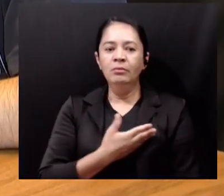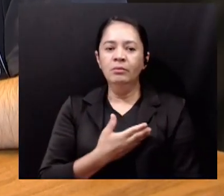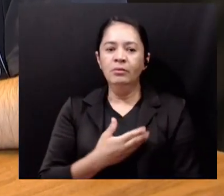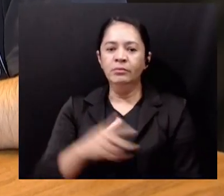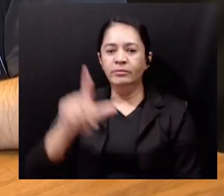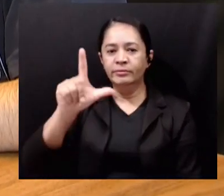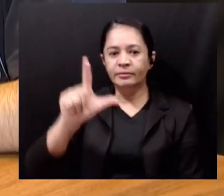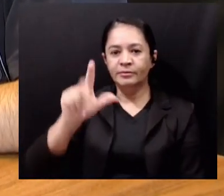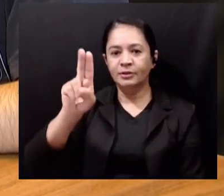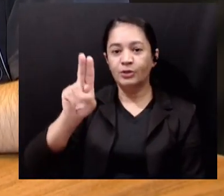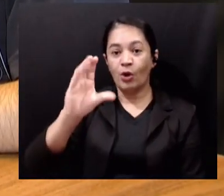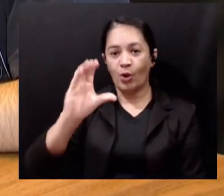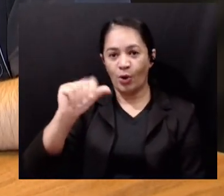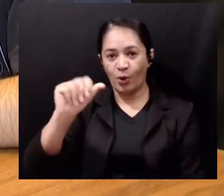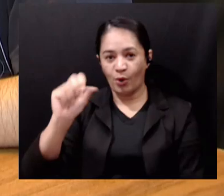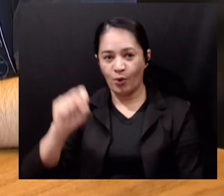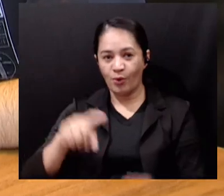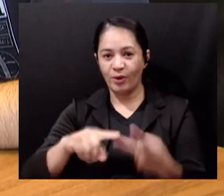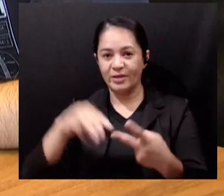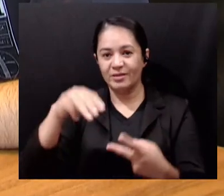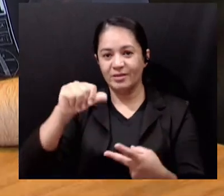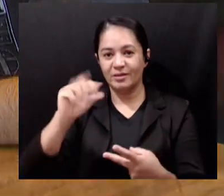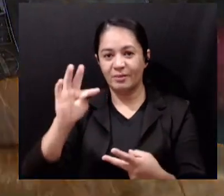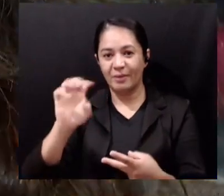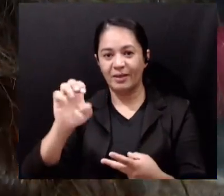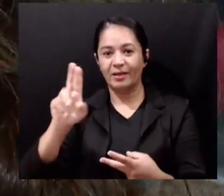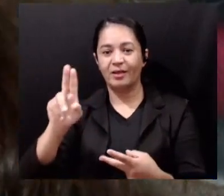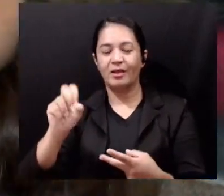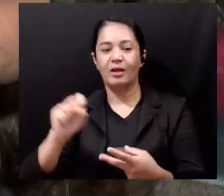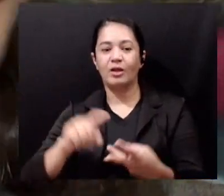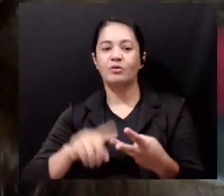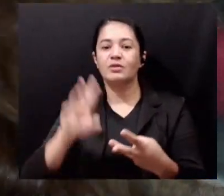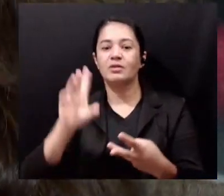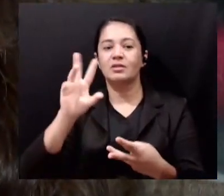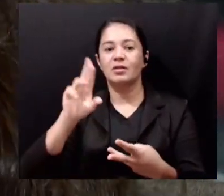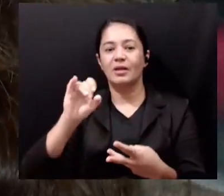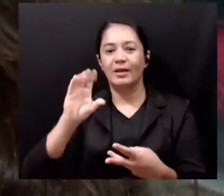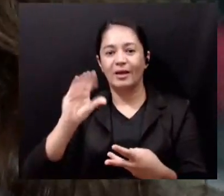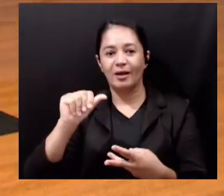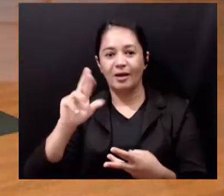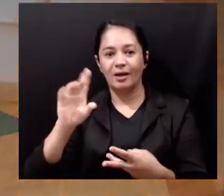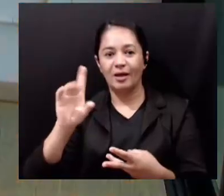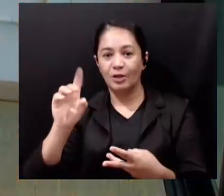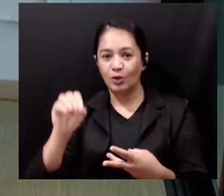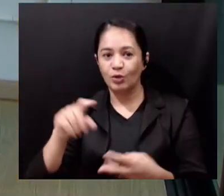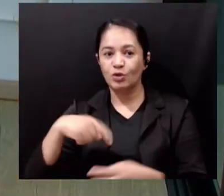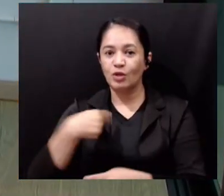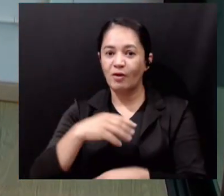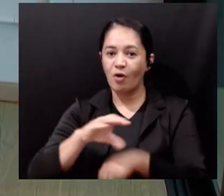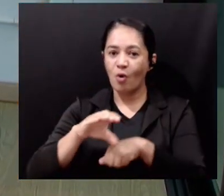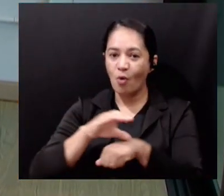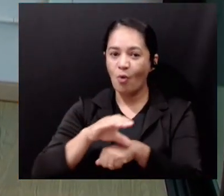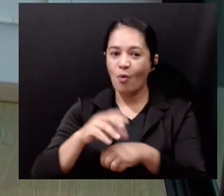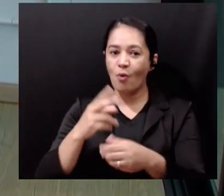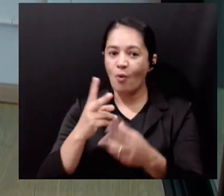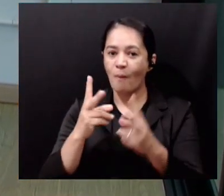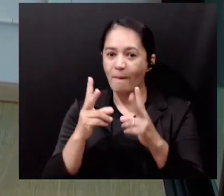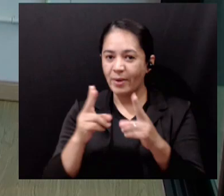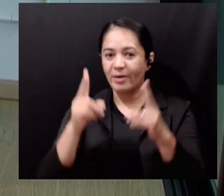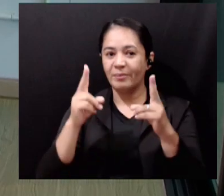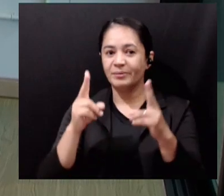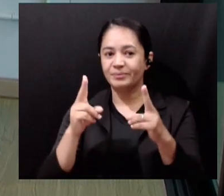Matheus, o Ricardo, o Gabriel e o Luque. A gente já se conhecia, a gente faz o mesmo curso, apesar de a gente não ser da mesma turma